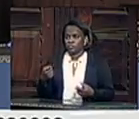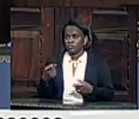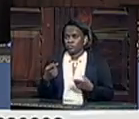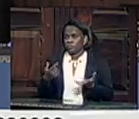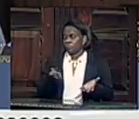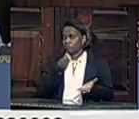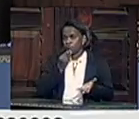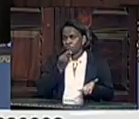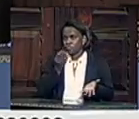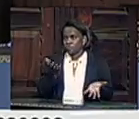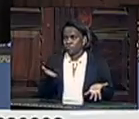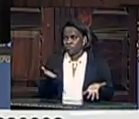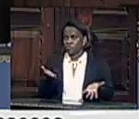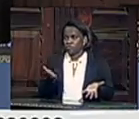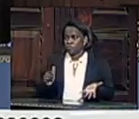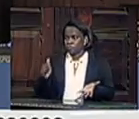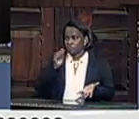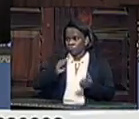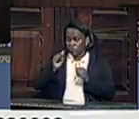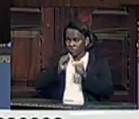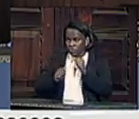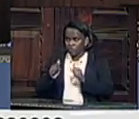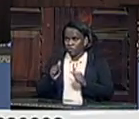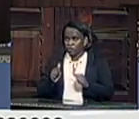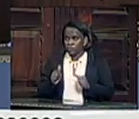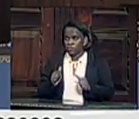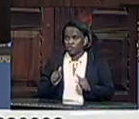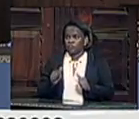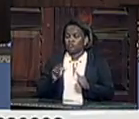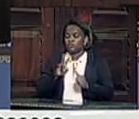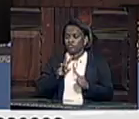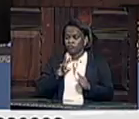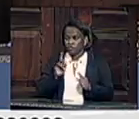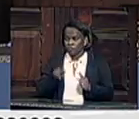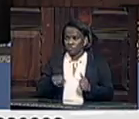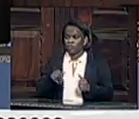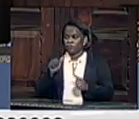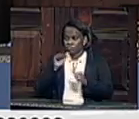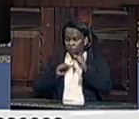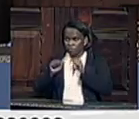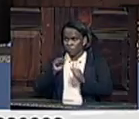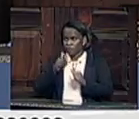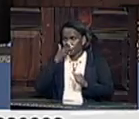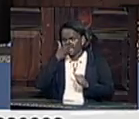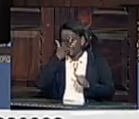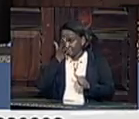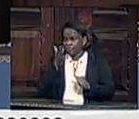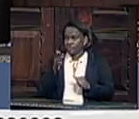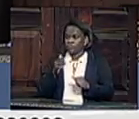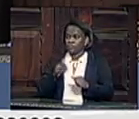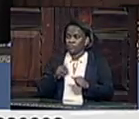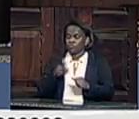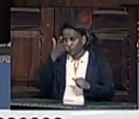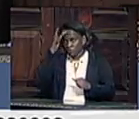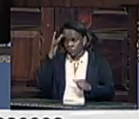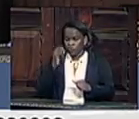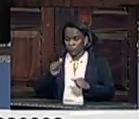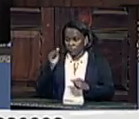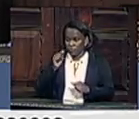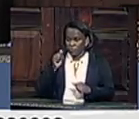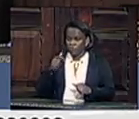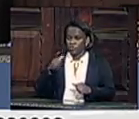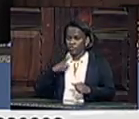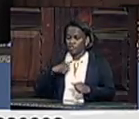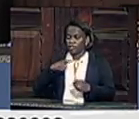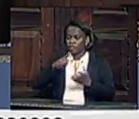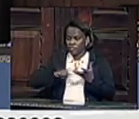razão muito clara. A bebida alcoólica, ela é uma bebida, ela é um objeto de consumo que tem uma